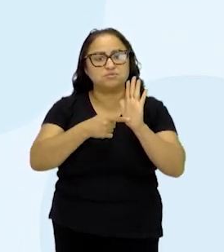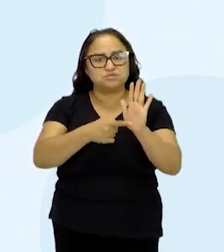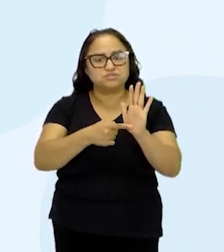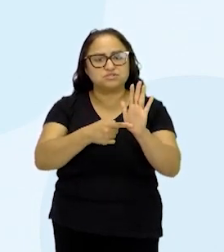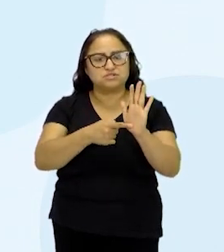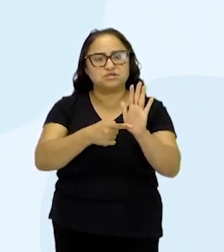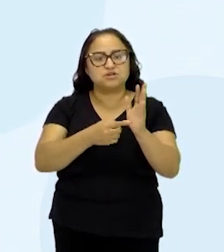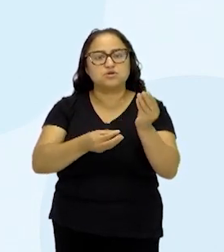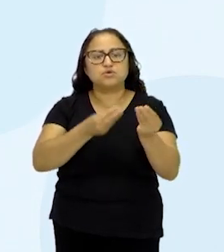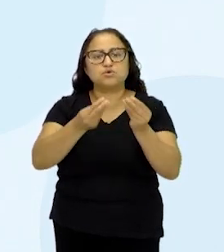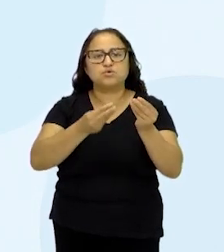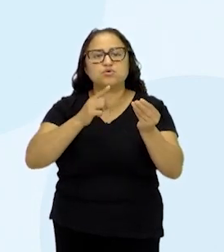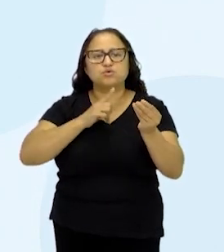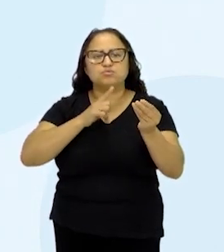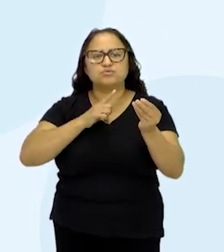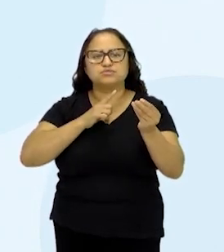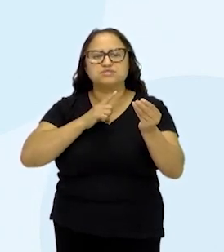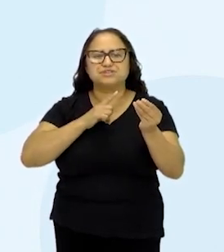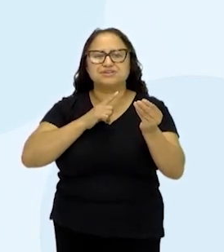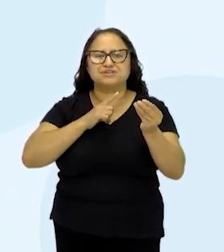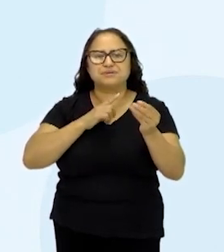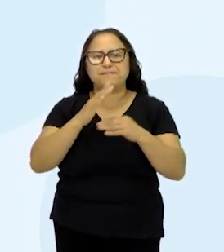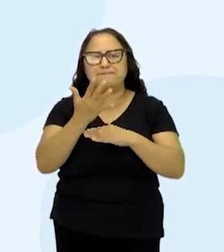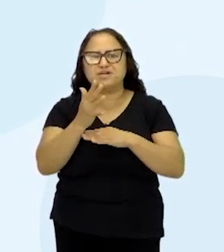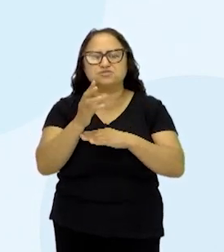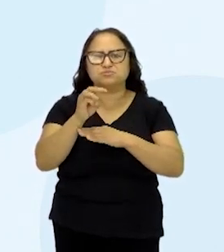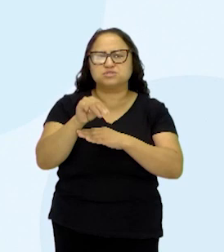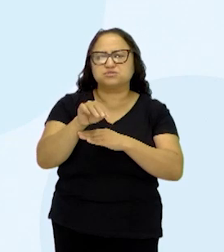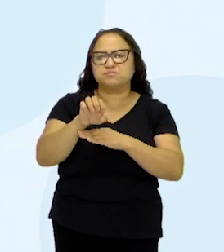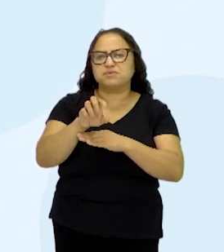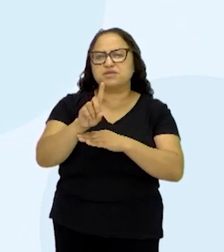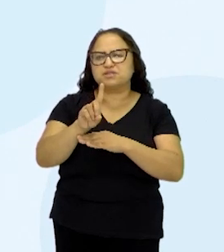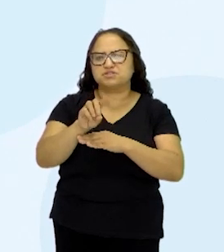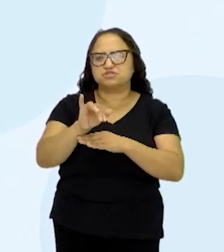vocês a nossa mediana. Pode passar o slide, por favor.